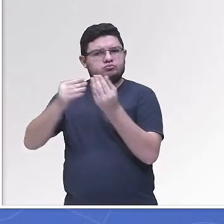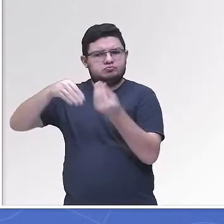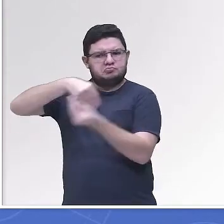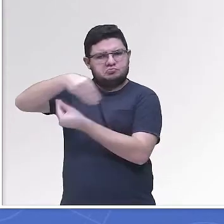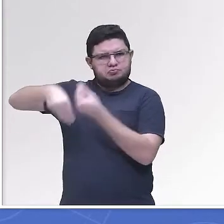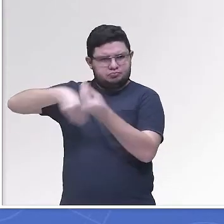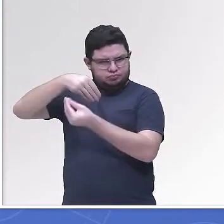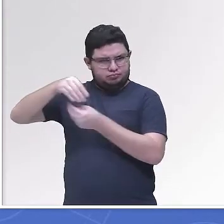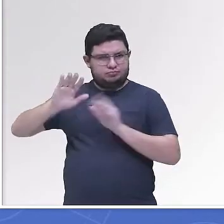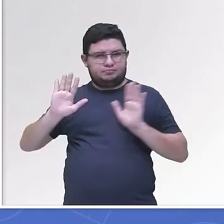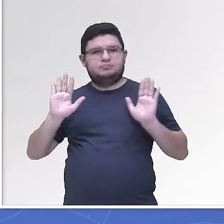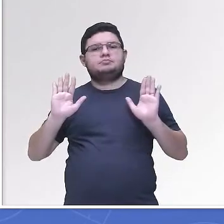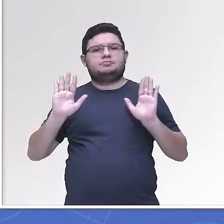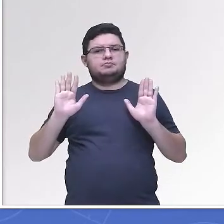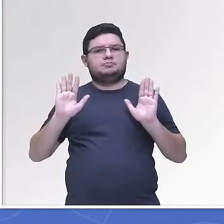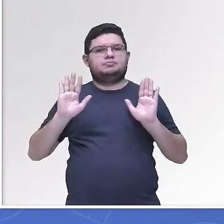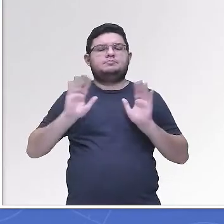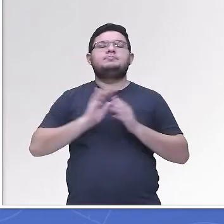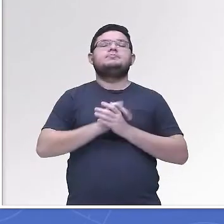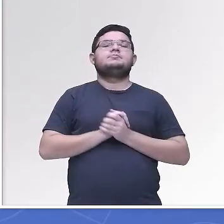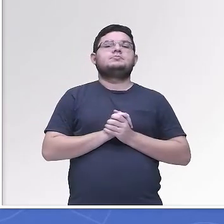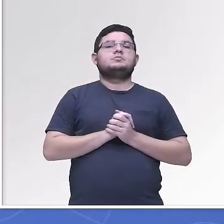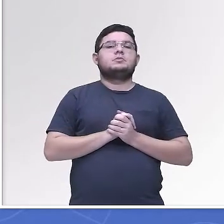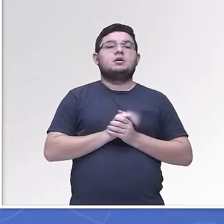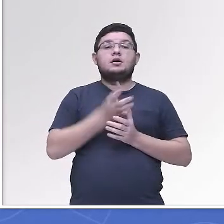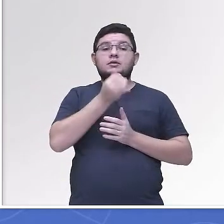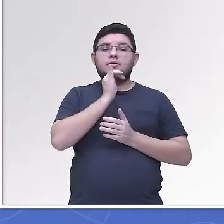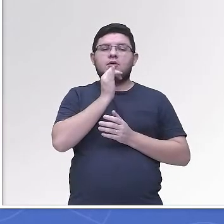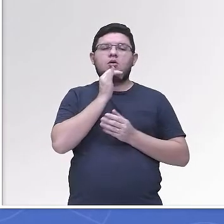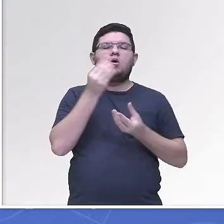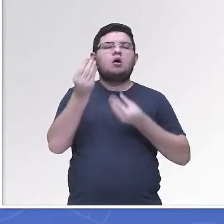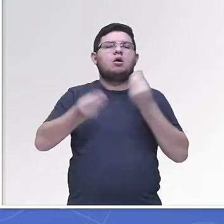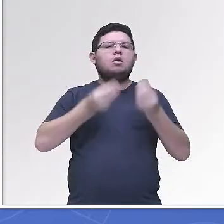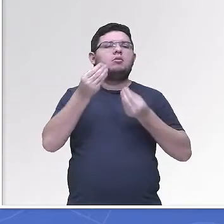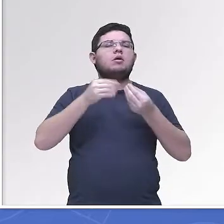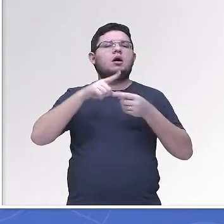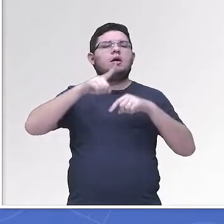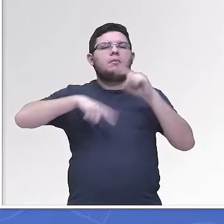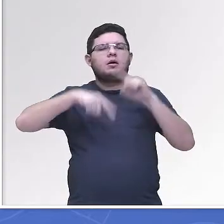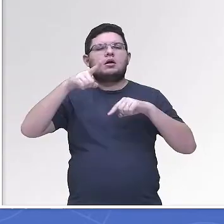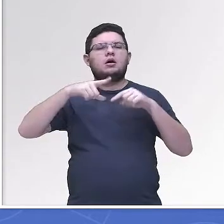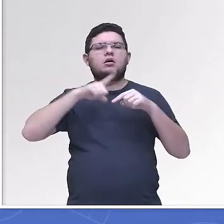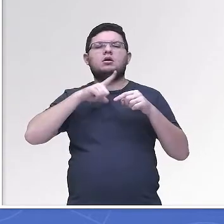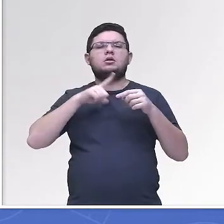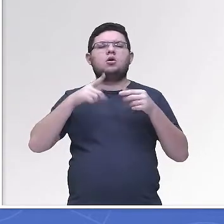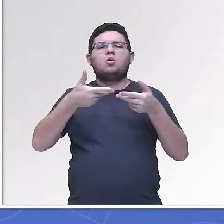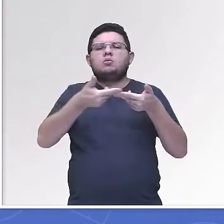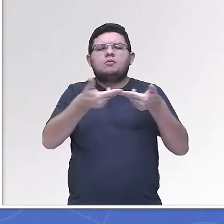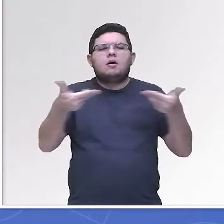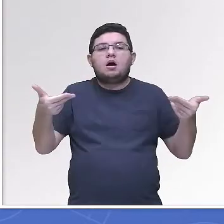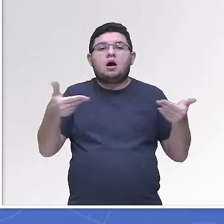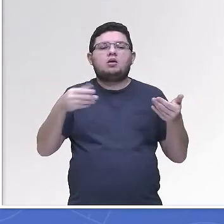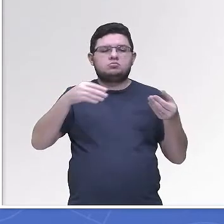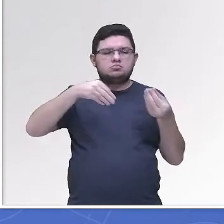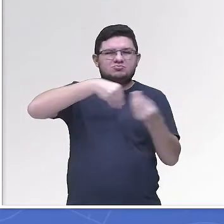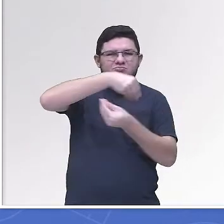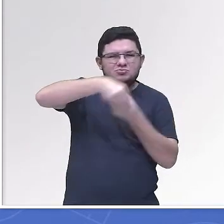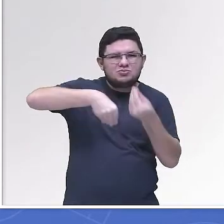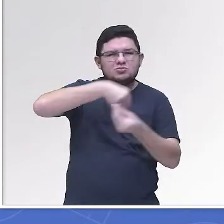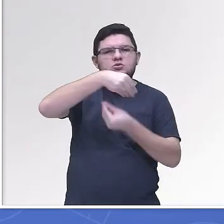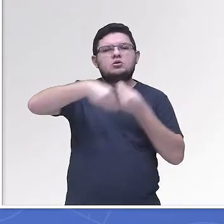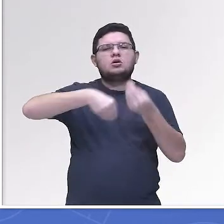substâncias puras. Um exemplo de material que tenha várias substâncias